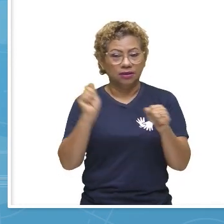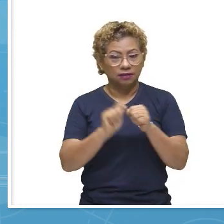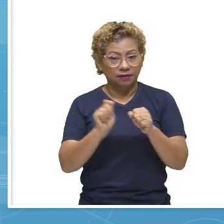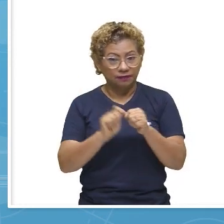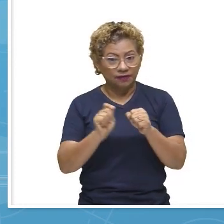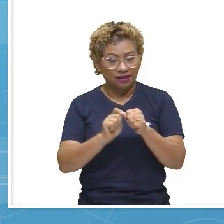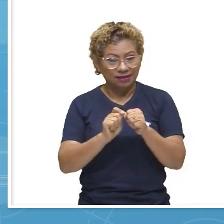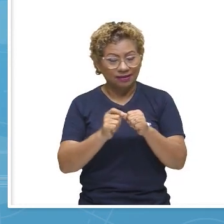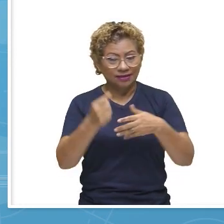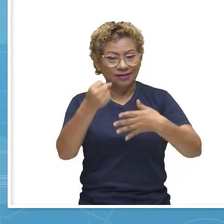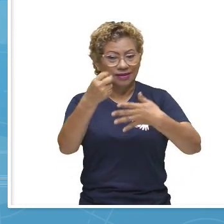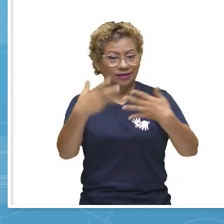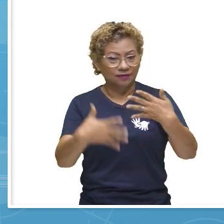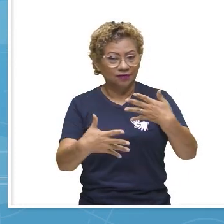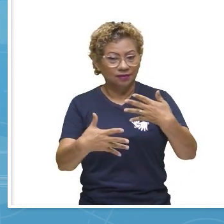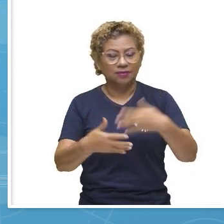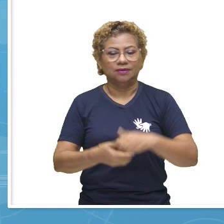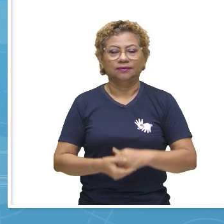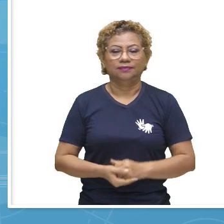ainda.